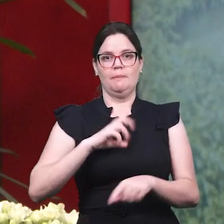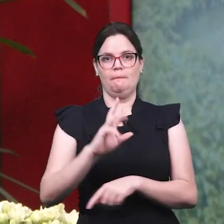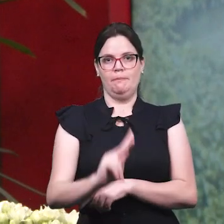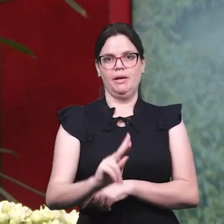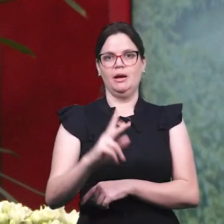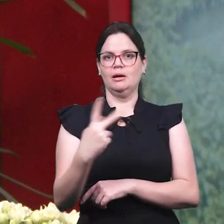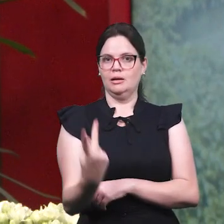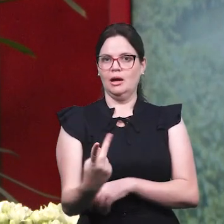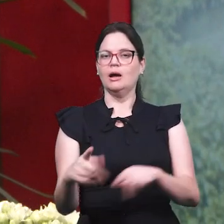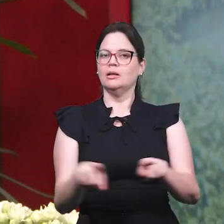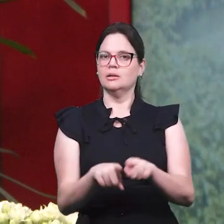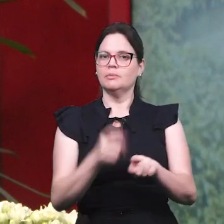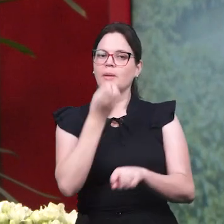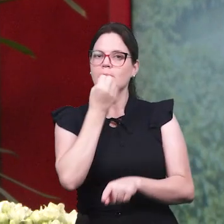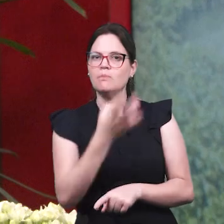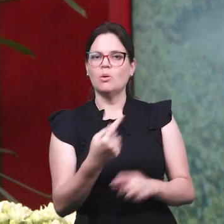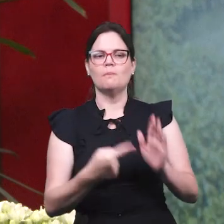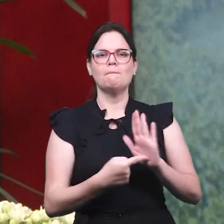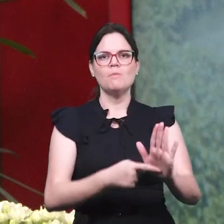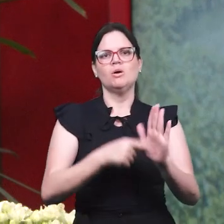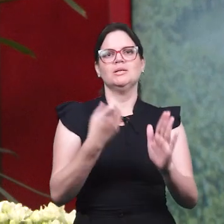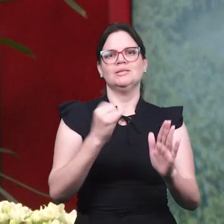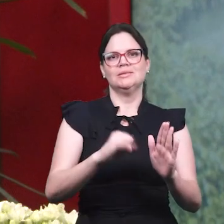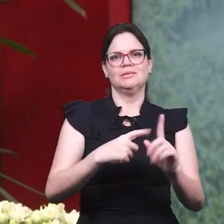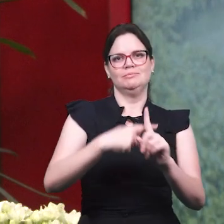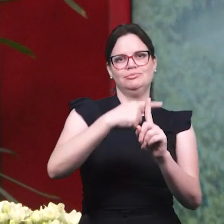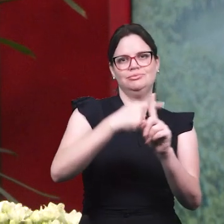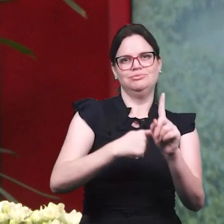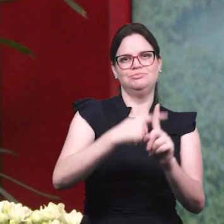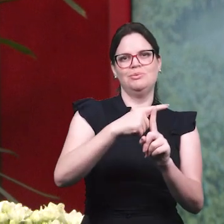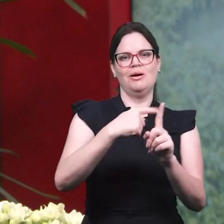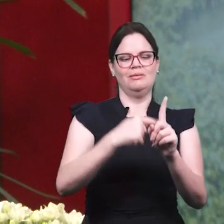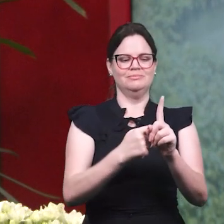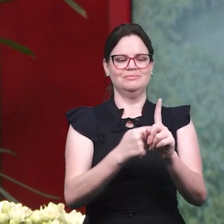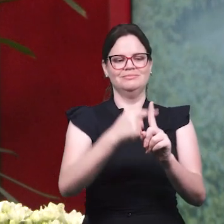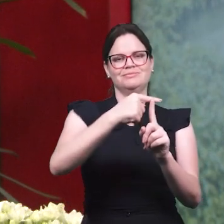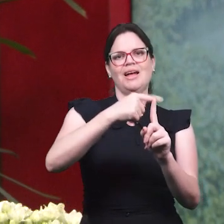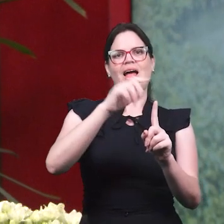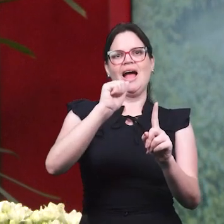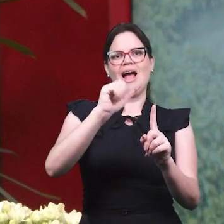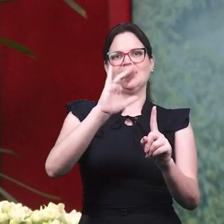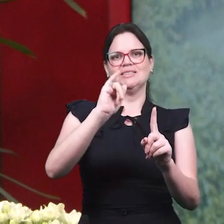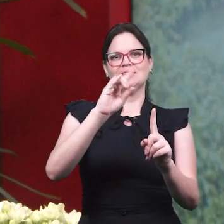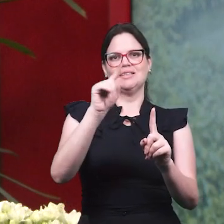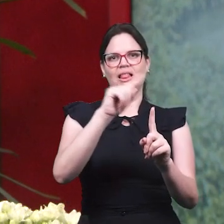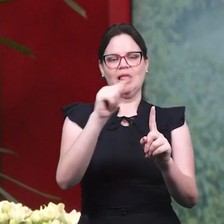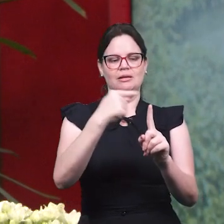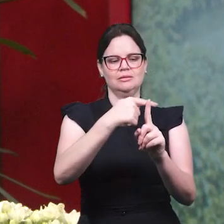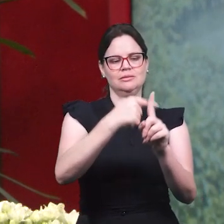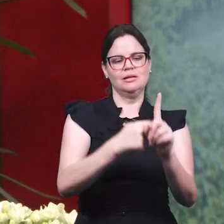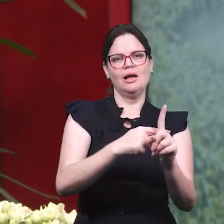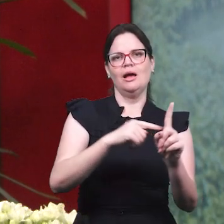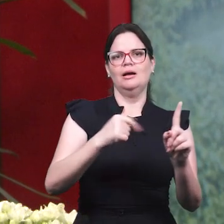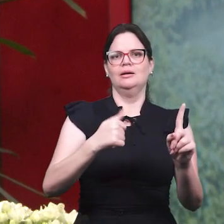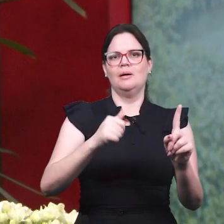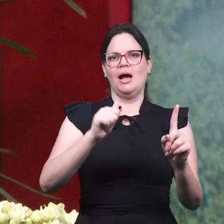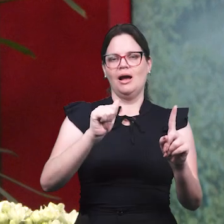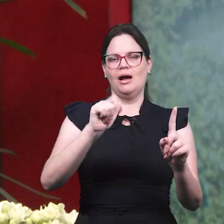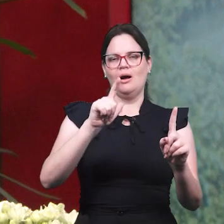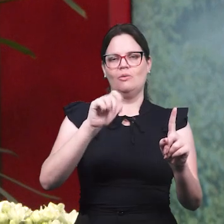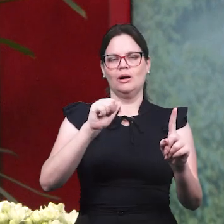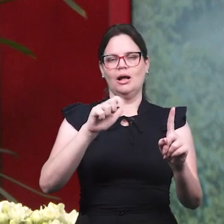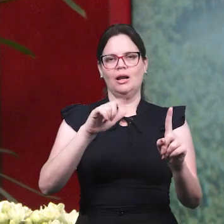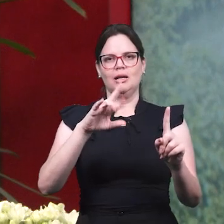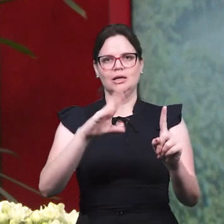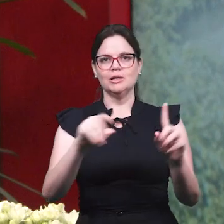também que indica a acidez, a alcalinidade de um solo. Tem alguns micronutrientes importantes, né,